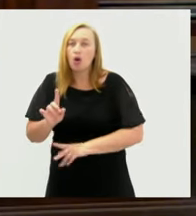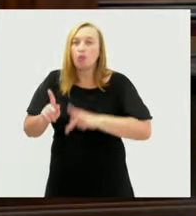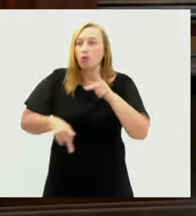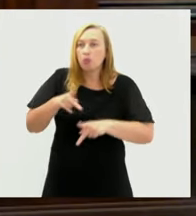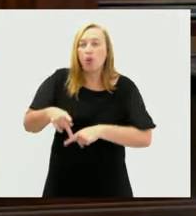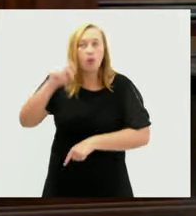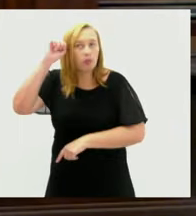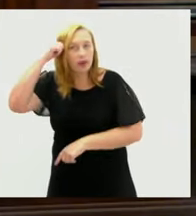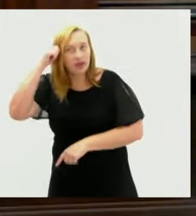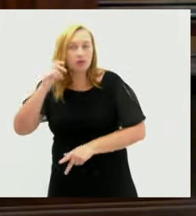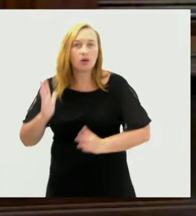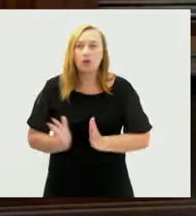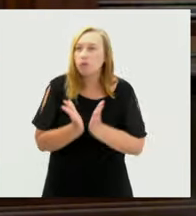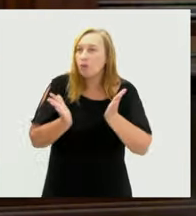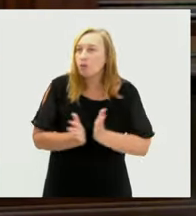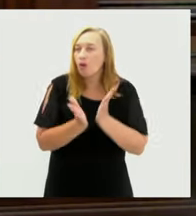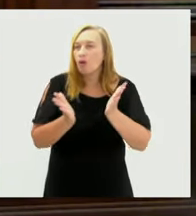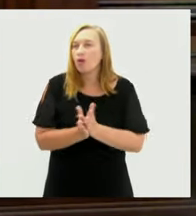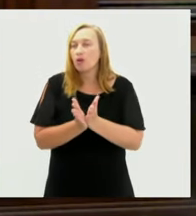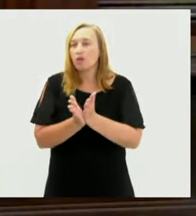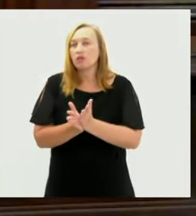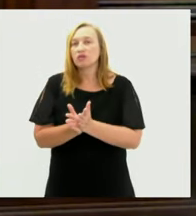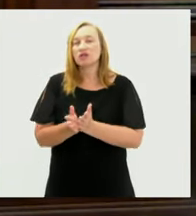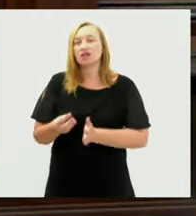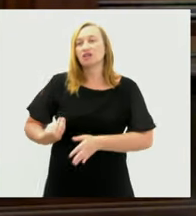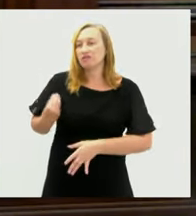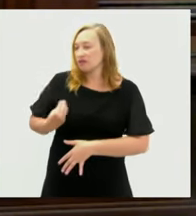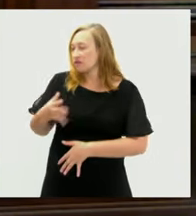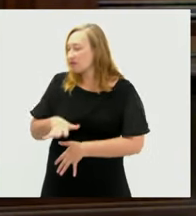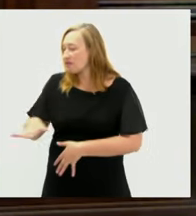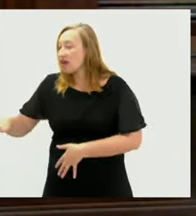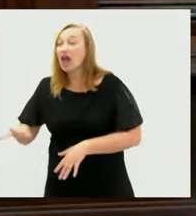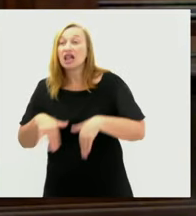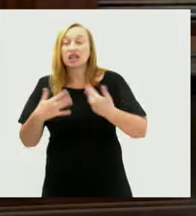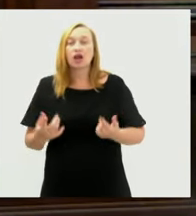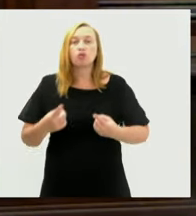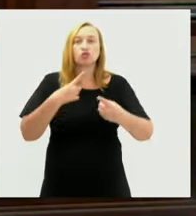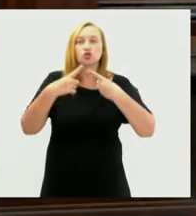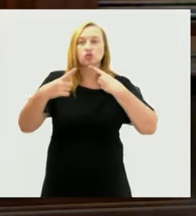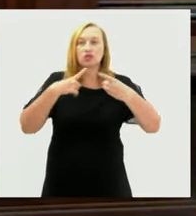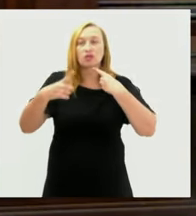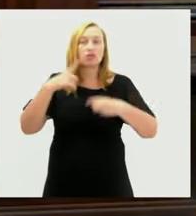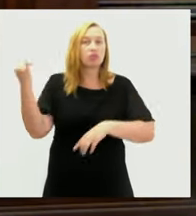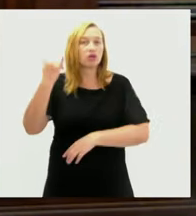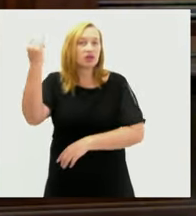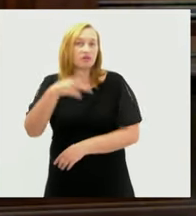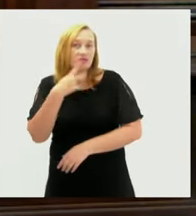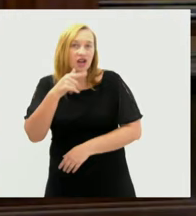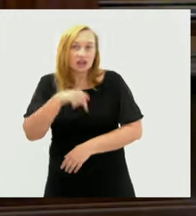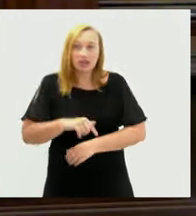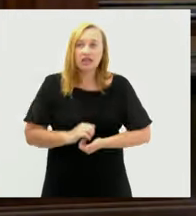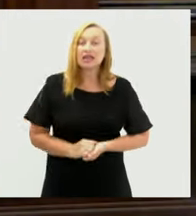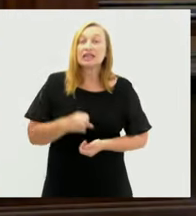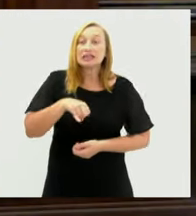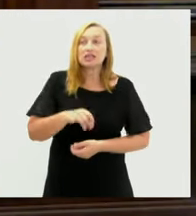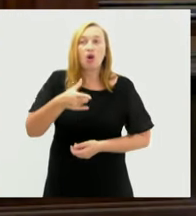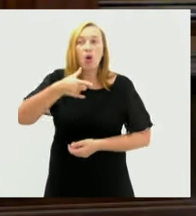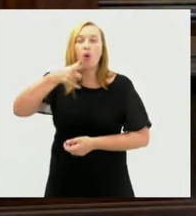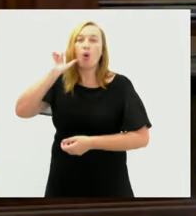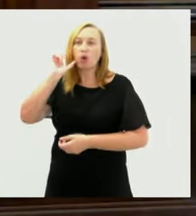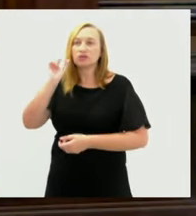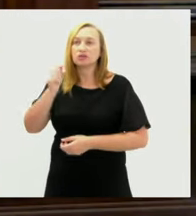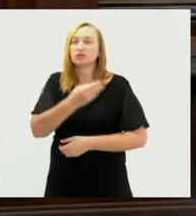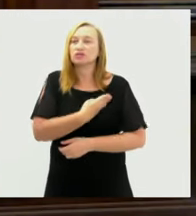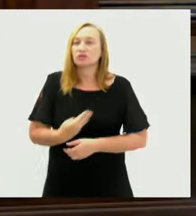povo pobre, para o povo de favelas e periferias. Então, esse é um debate importante para a gente trazer aqui, porque se ontem o governador